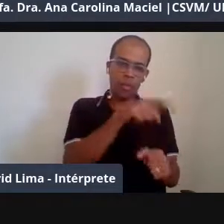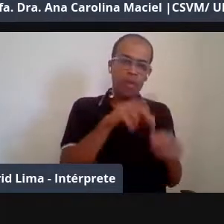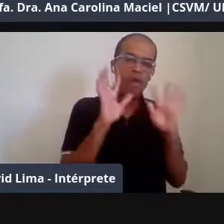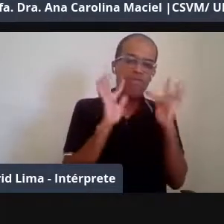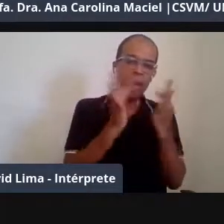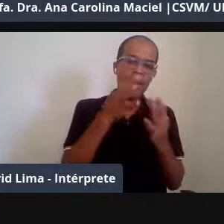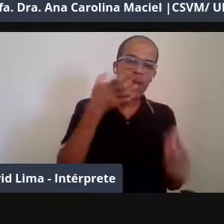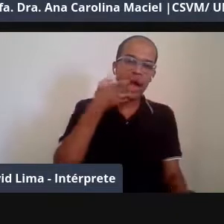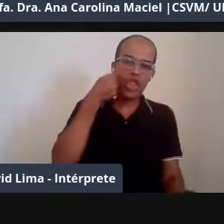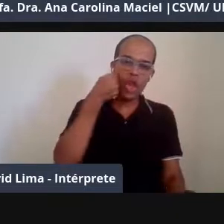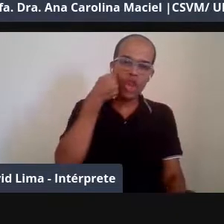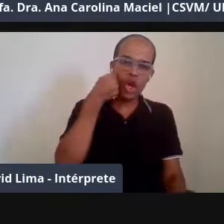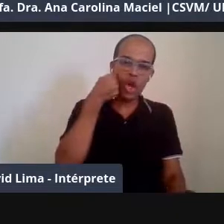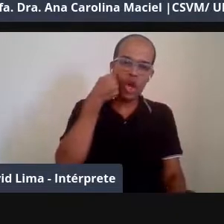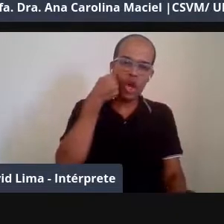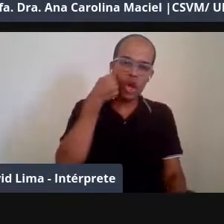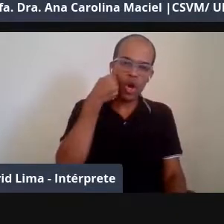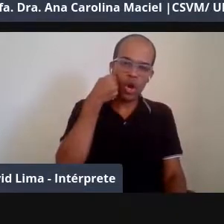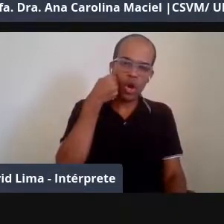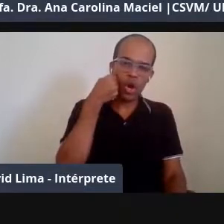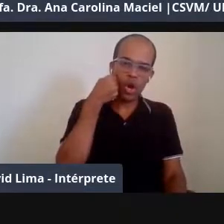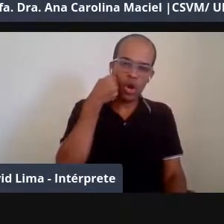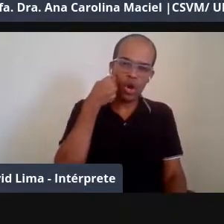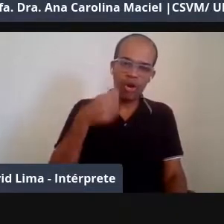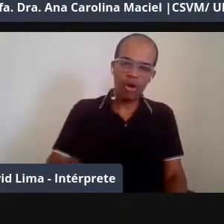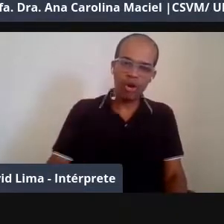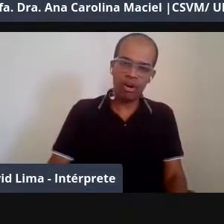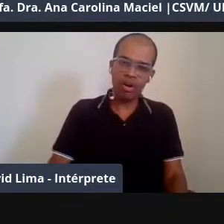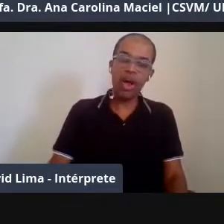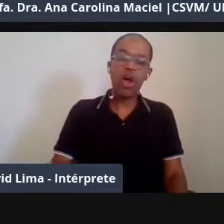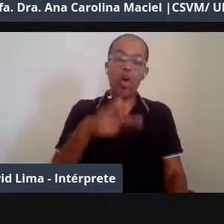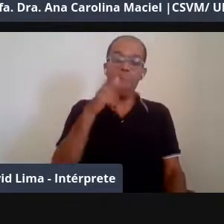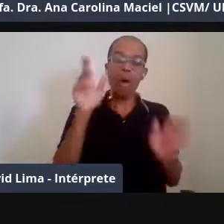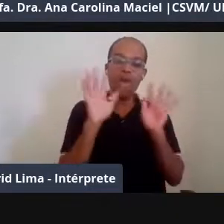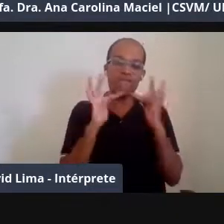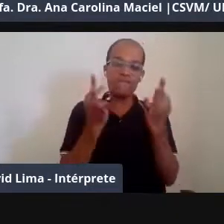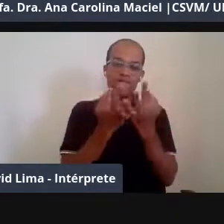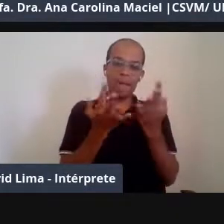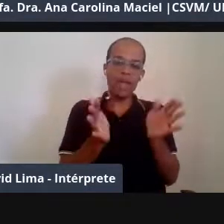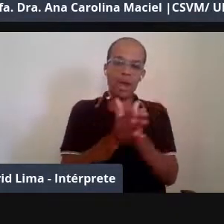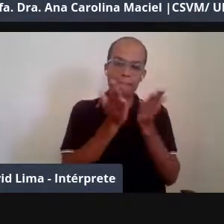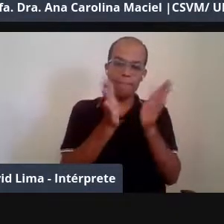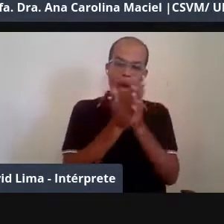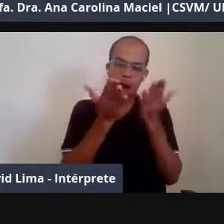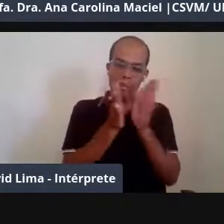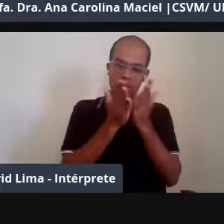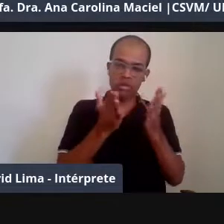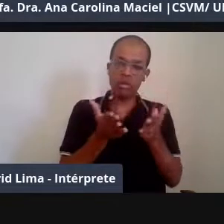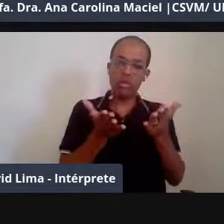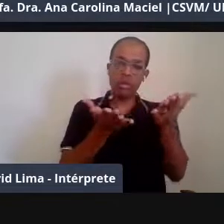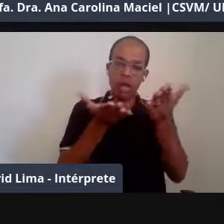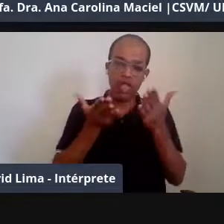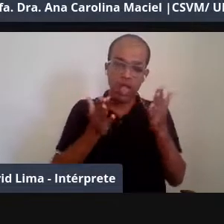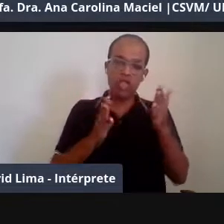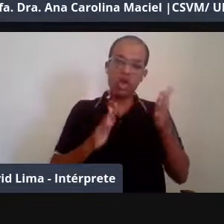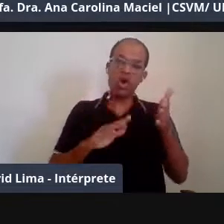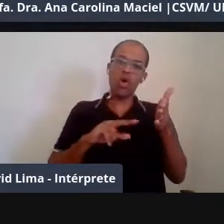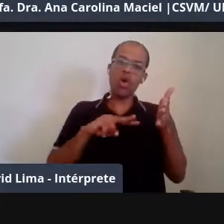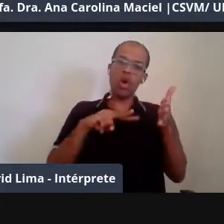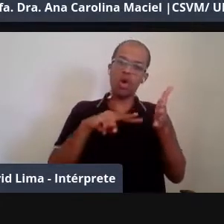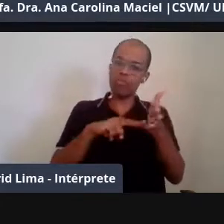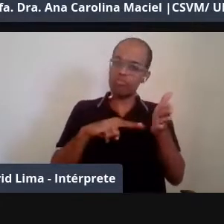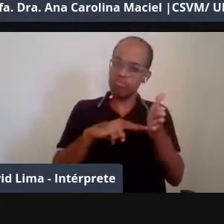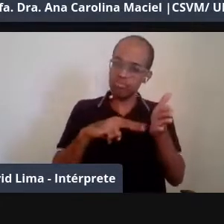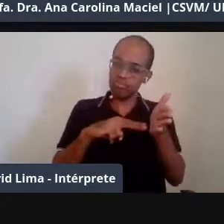família carioca da Baixada Fluminense. Uma família pobre, cristã, que adotou um imigrante sírio, árabe,